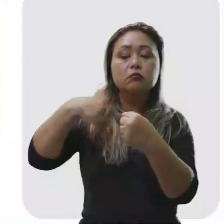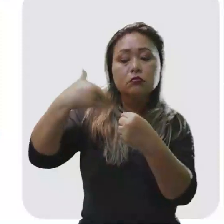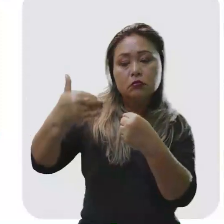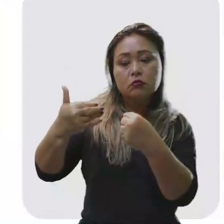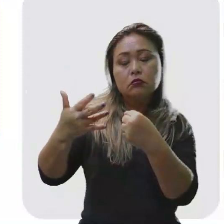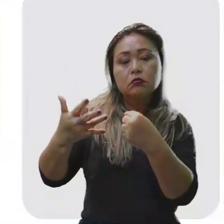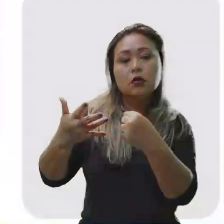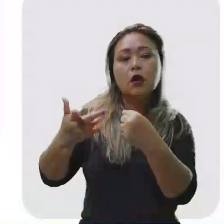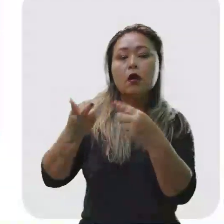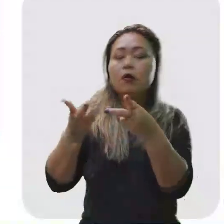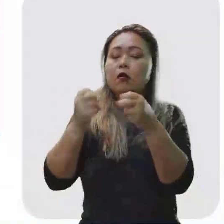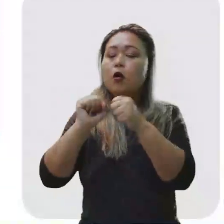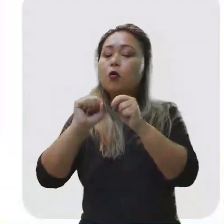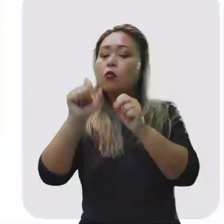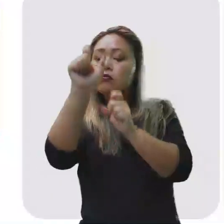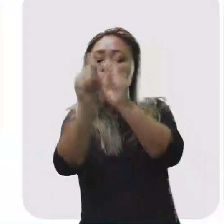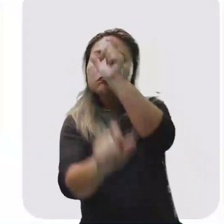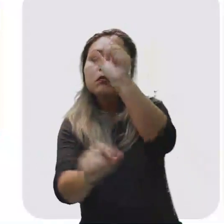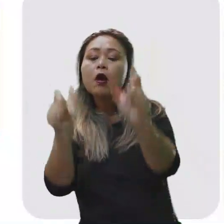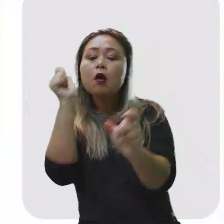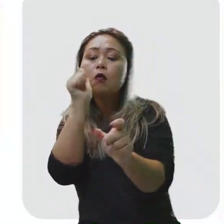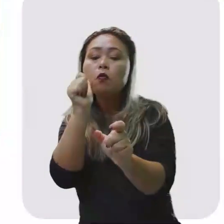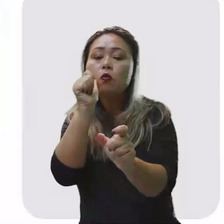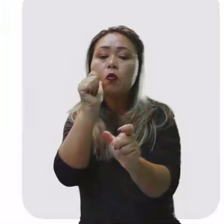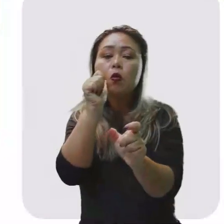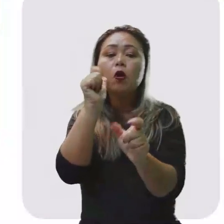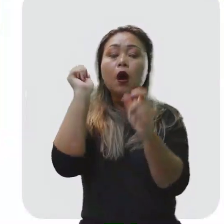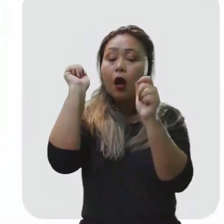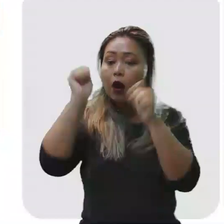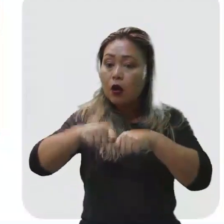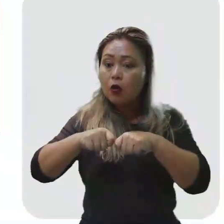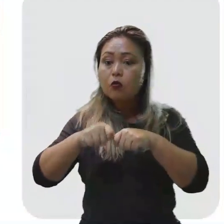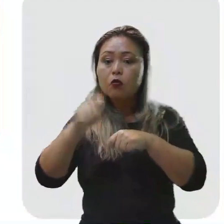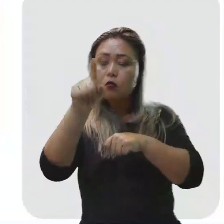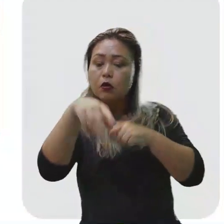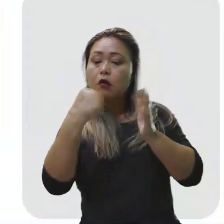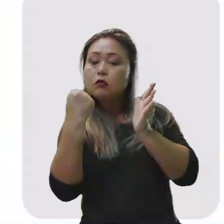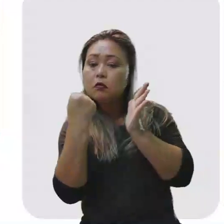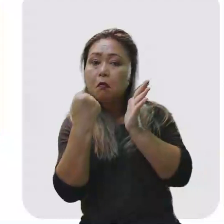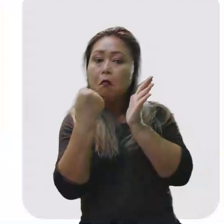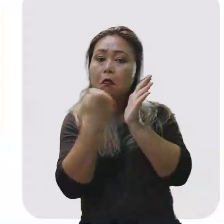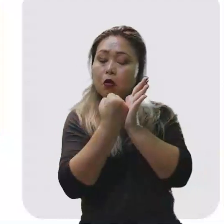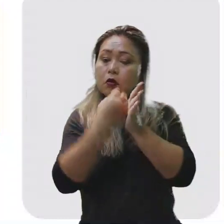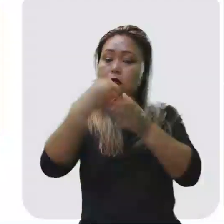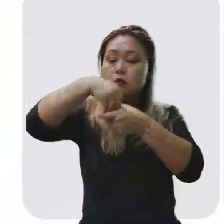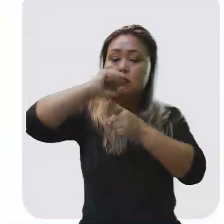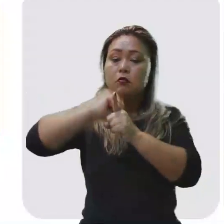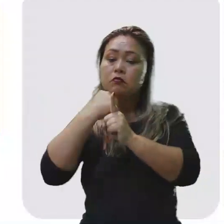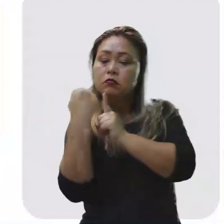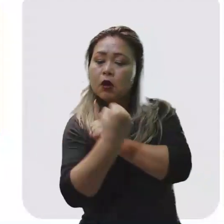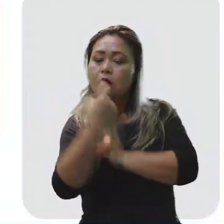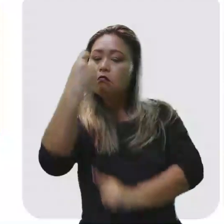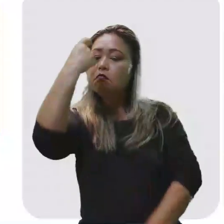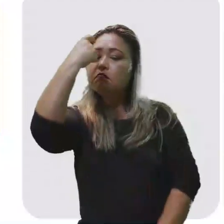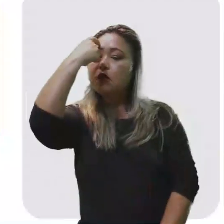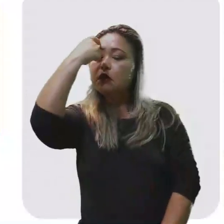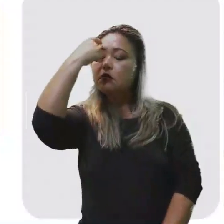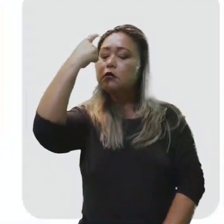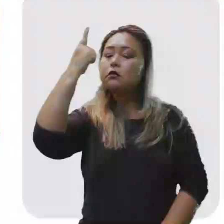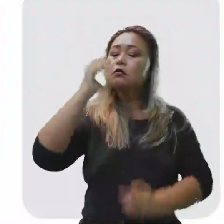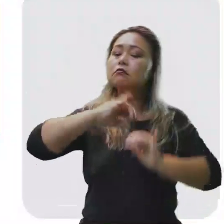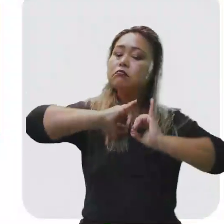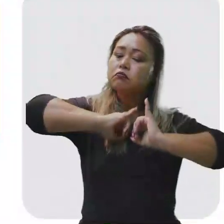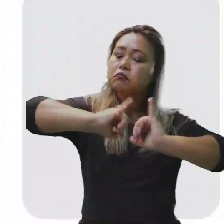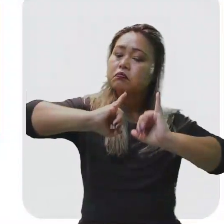aulas, perceber os homens e mulheres enquanto seres simbólicos e sociais, que pensam e se